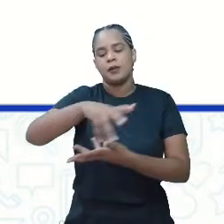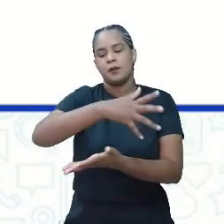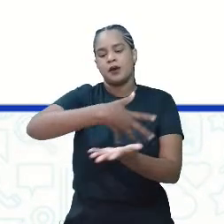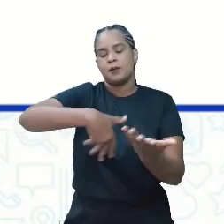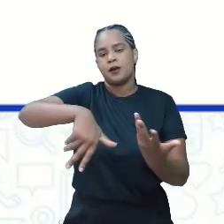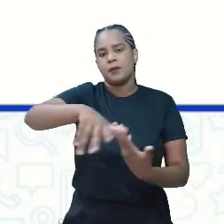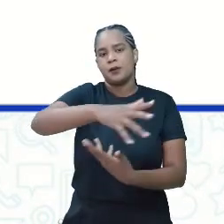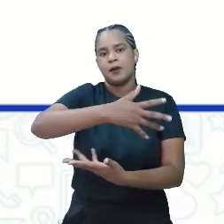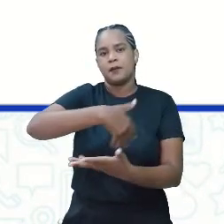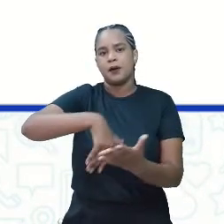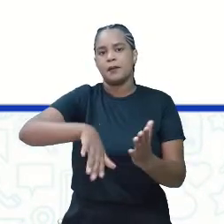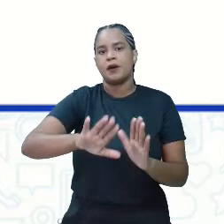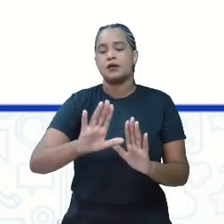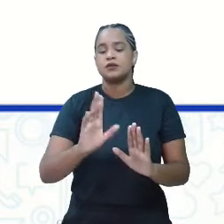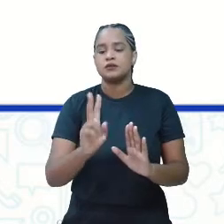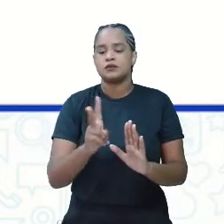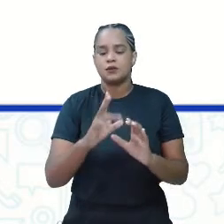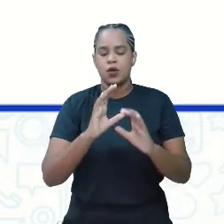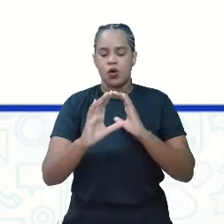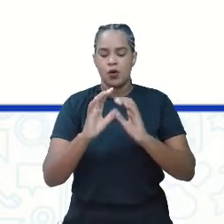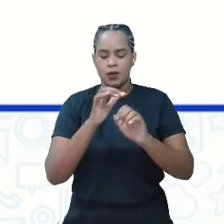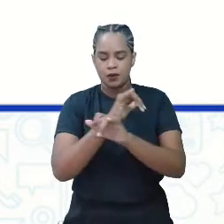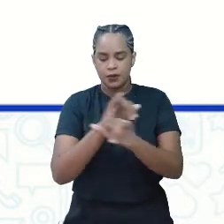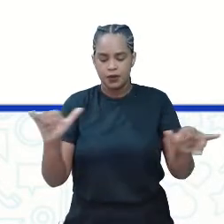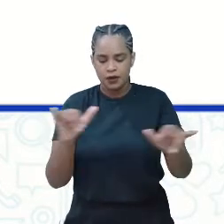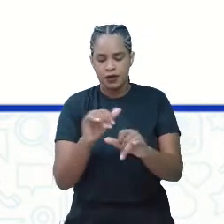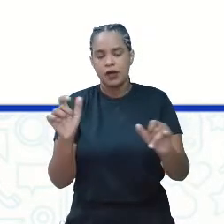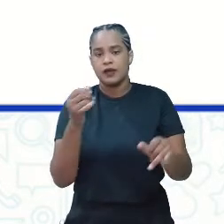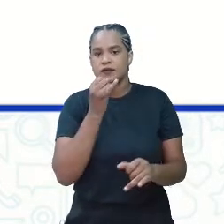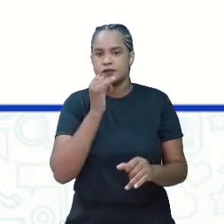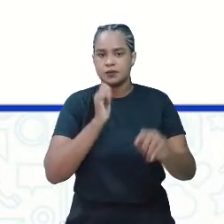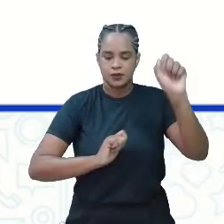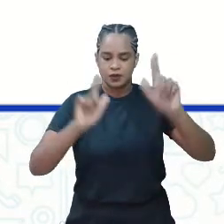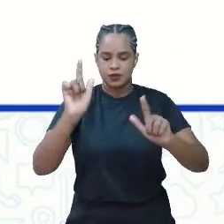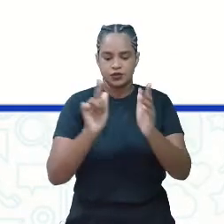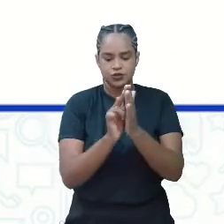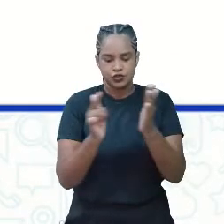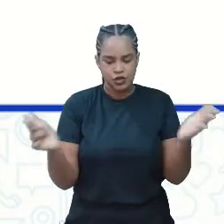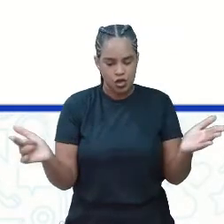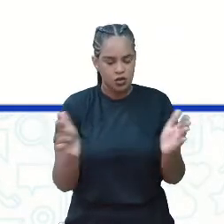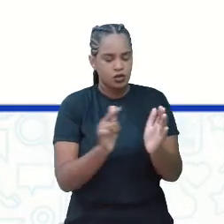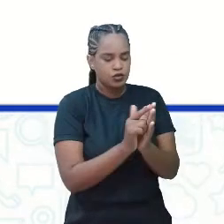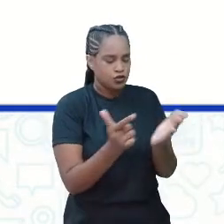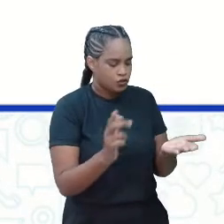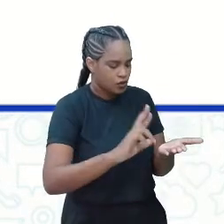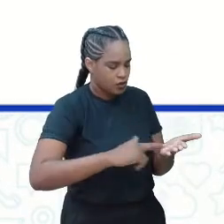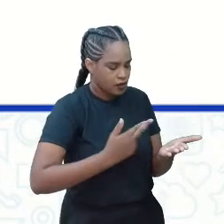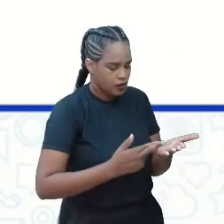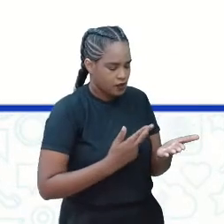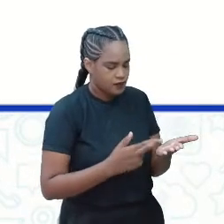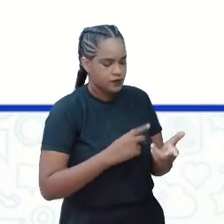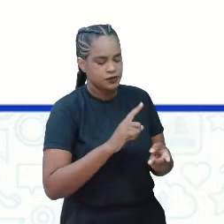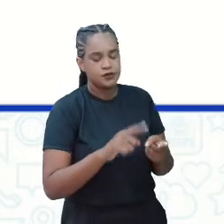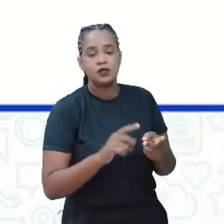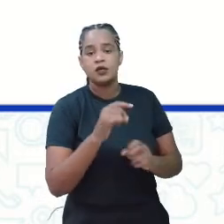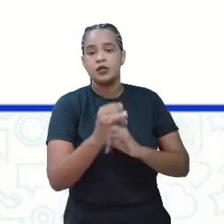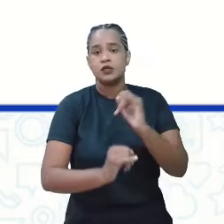sobretudo, pelos meios de comunicação, jornais, revistas,